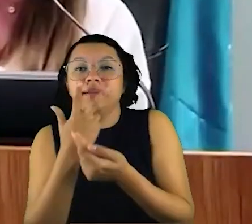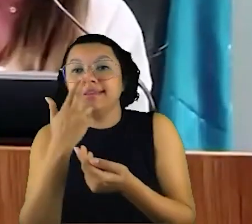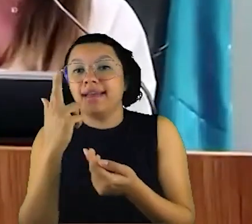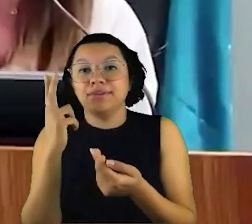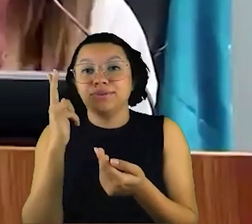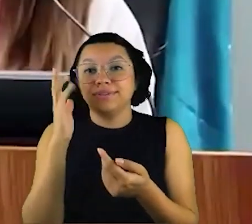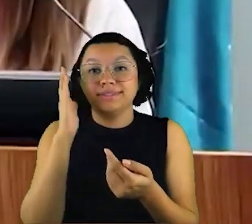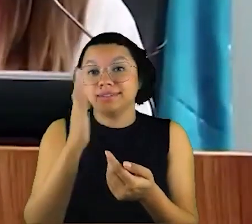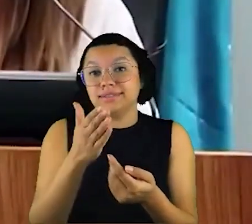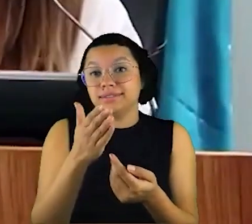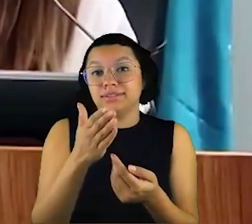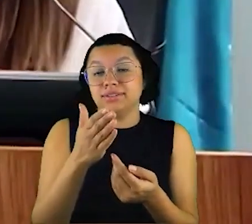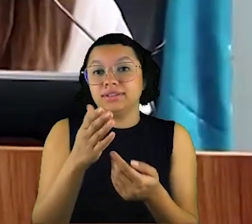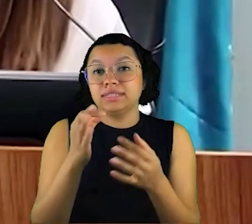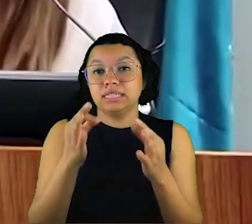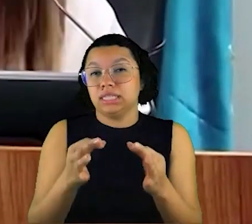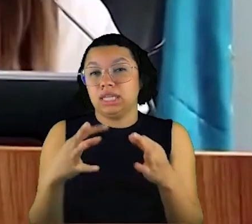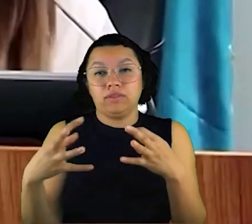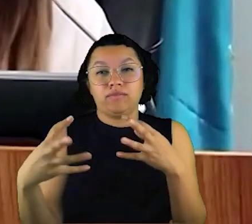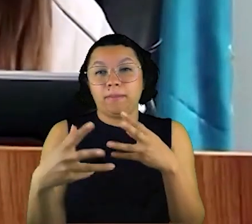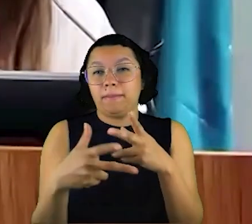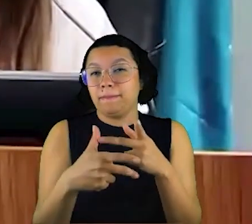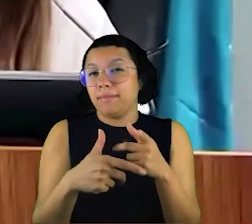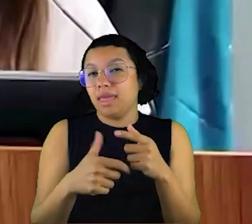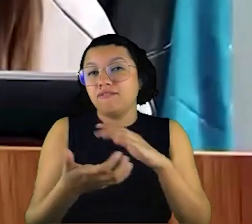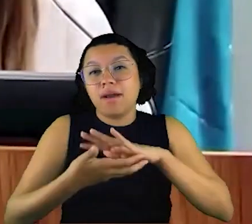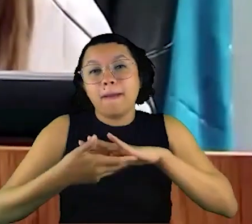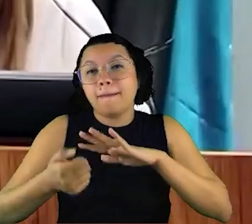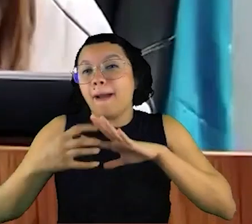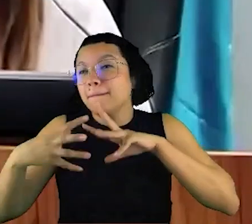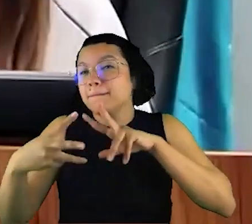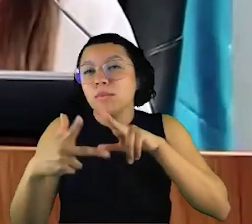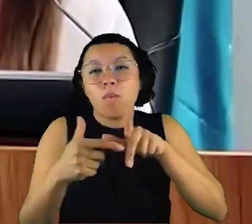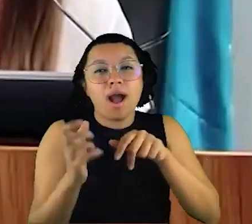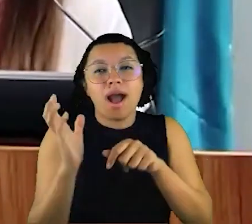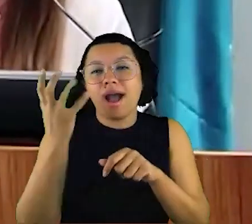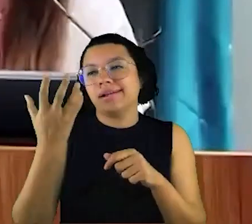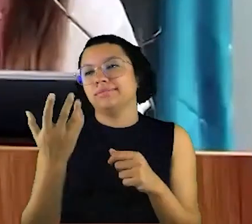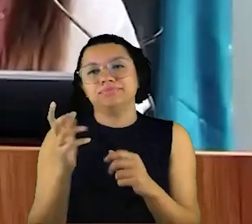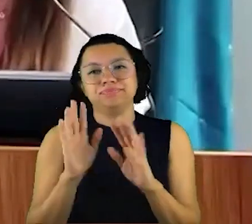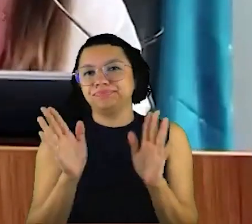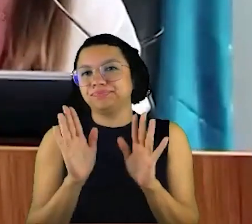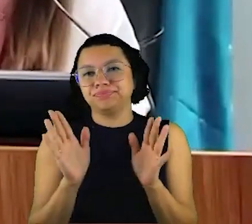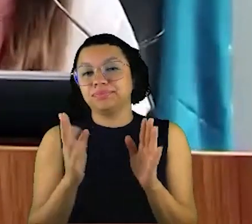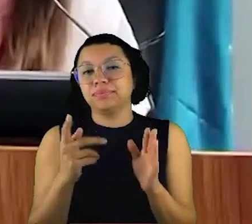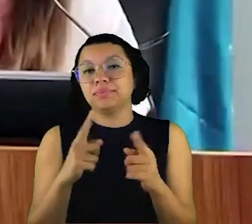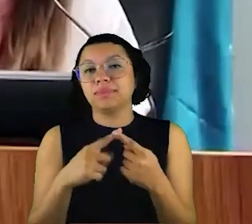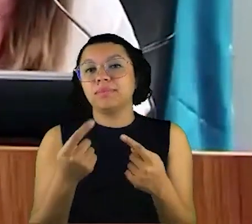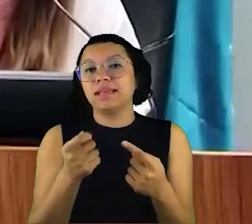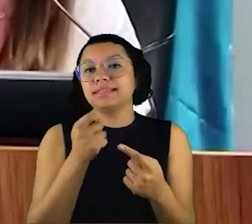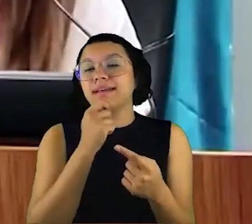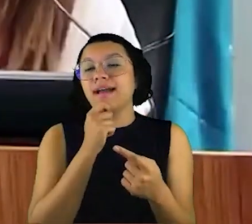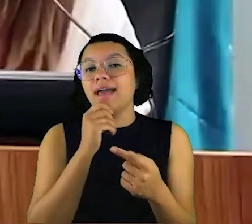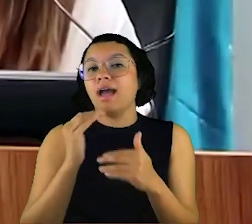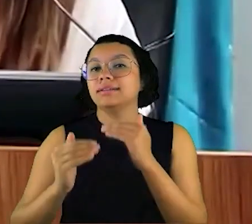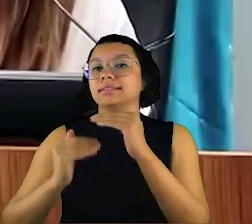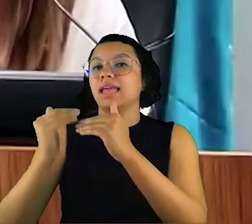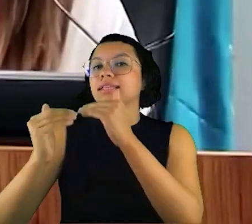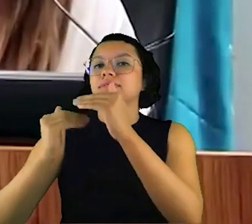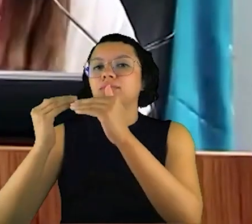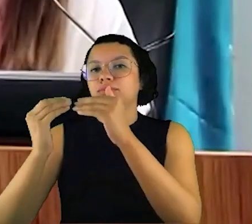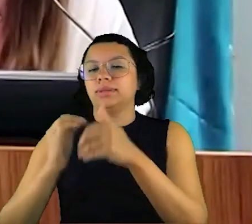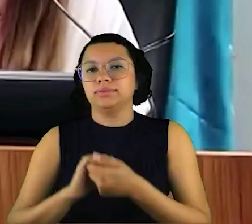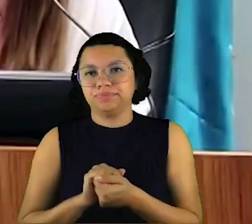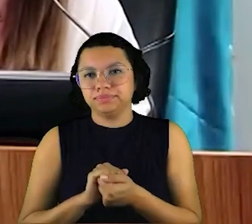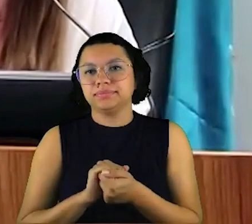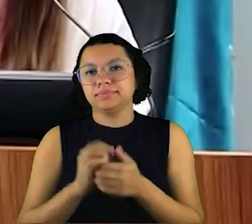que vai. Exatamente. Né? Que vai pegar tudo, vai resolver. Mas, enfim, nós ainda estamos na etapa de